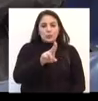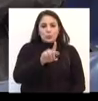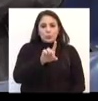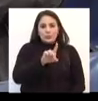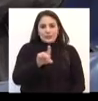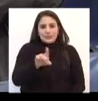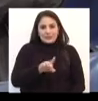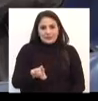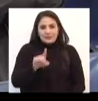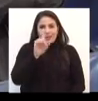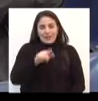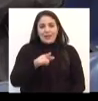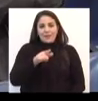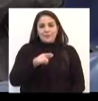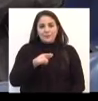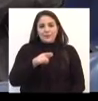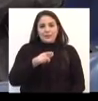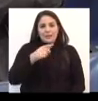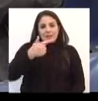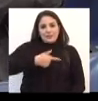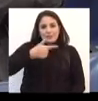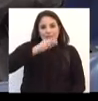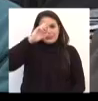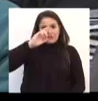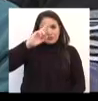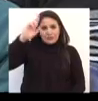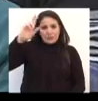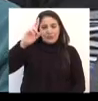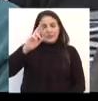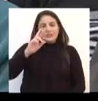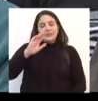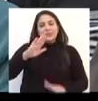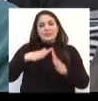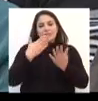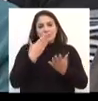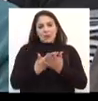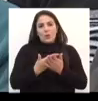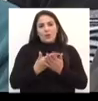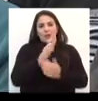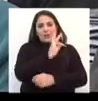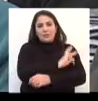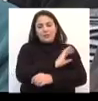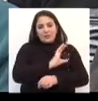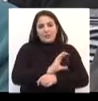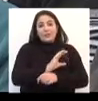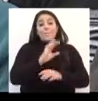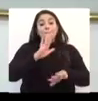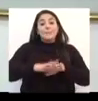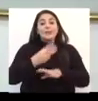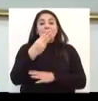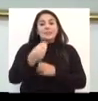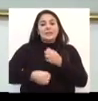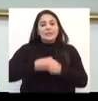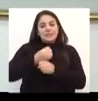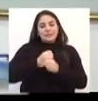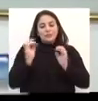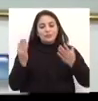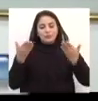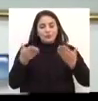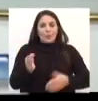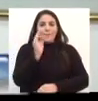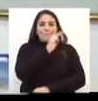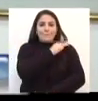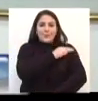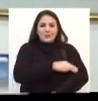é o vice-diretor da Escola Ernesto Toqueto e dedicou mais de 30 anos ao magistério. O vereador